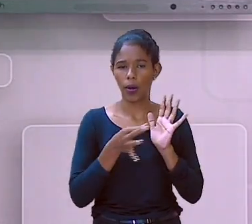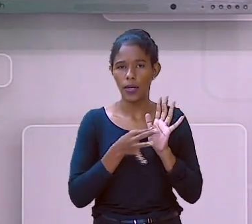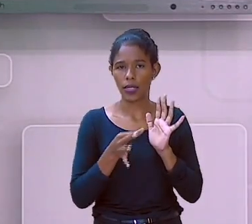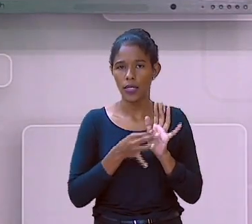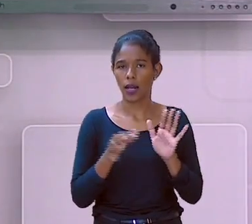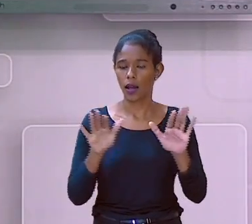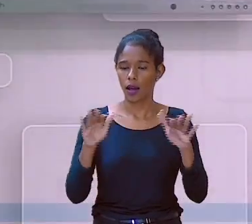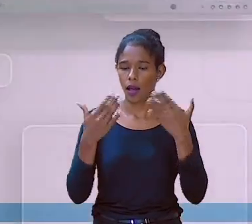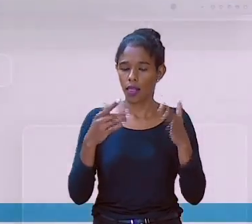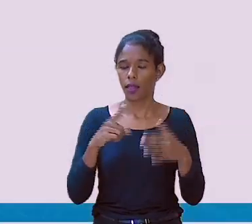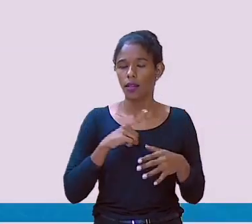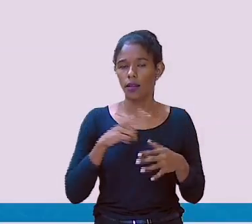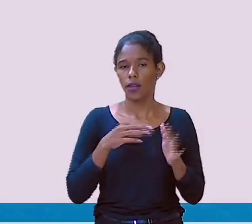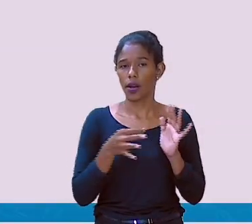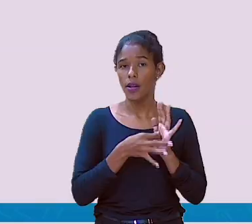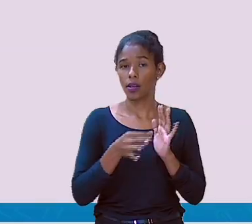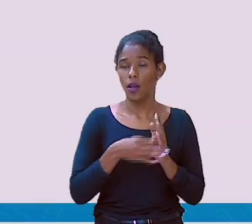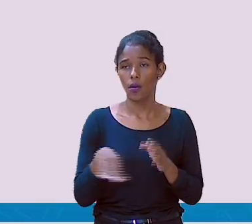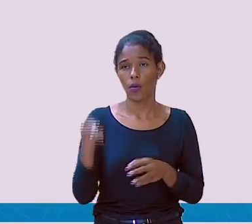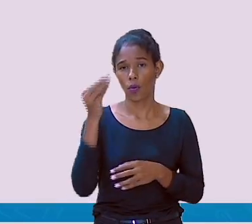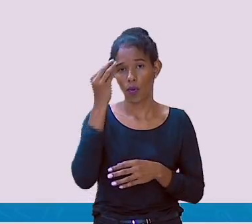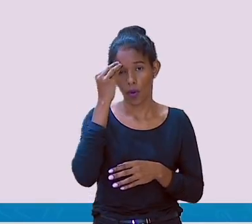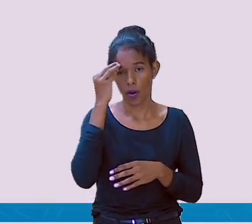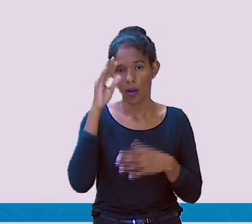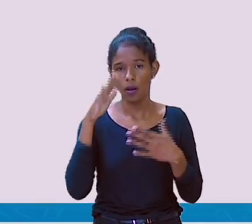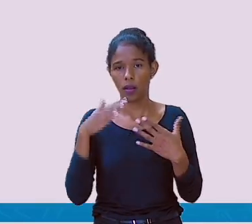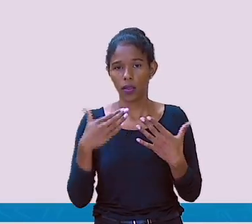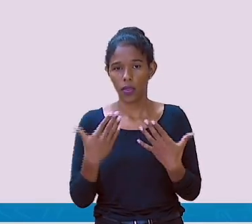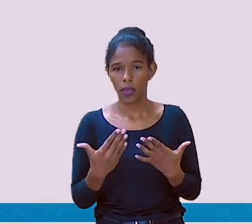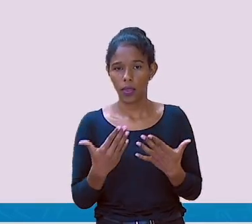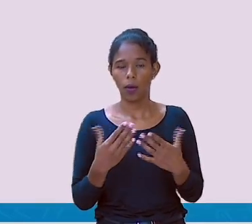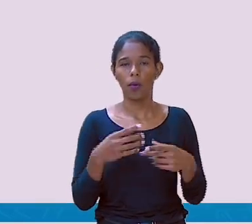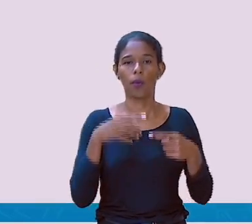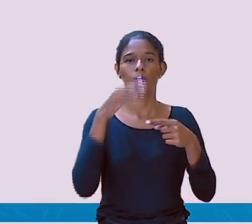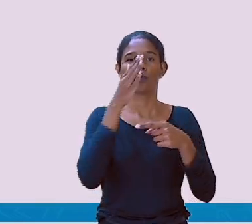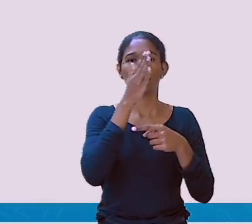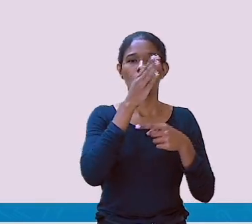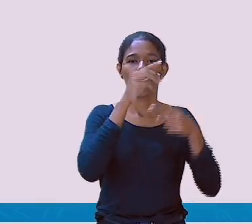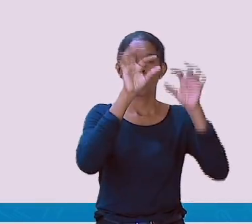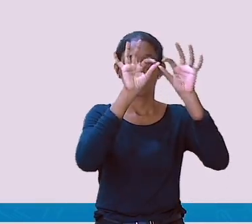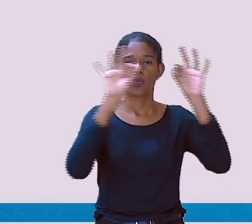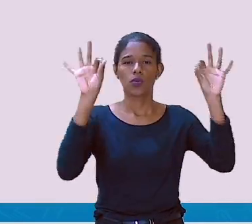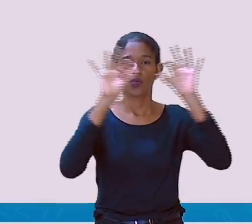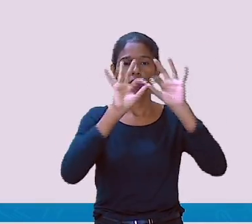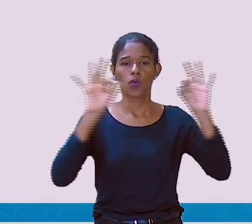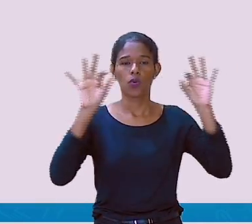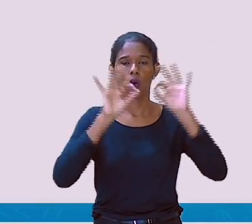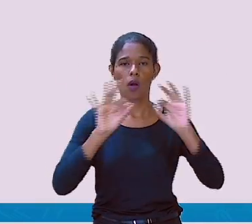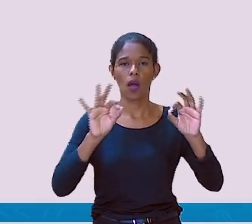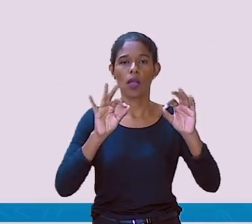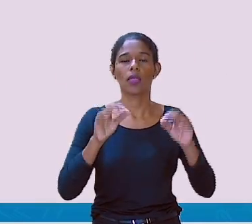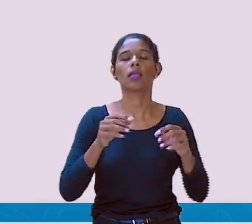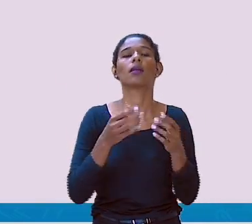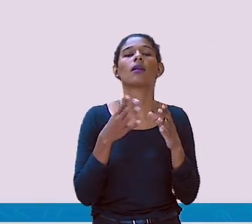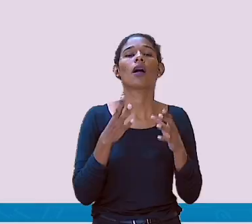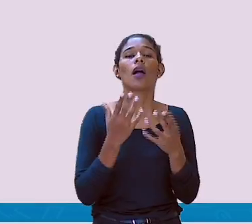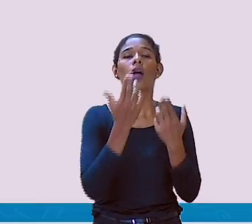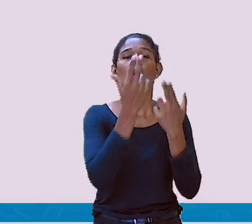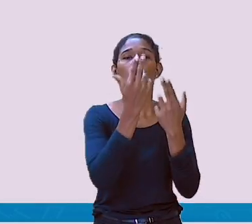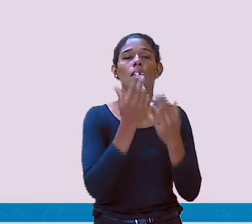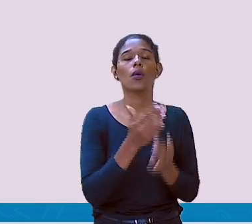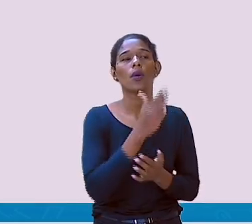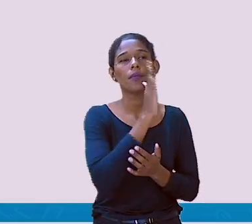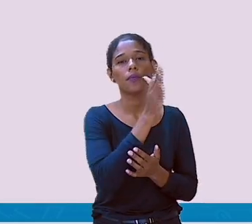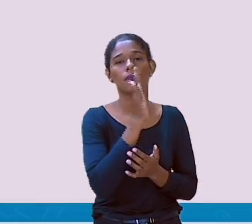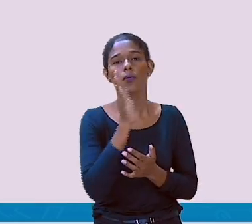são proporcionais nessa ordem. Nessa ordem, nós temos que observar. Uma outra